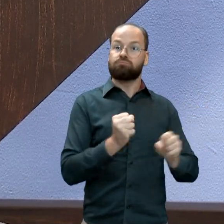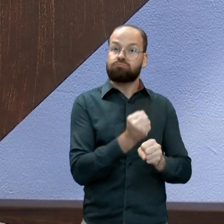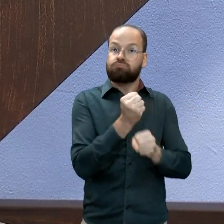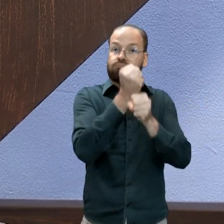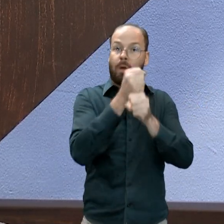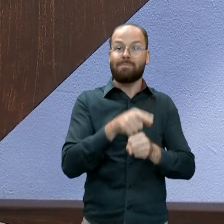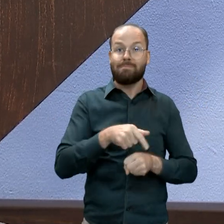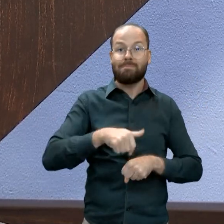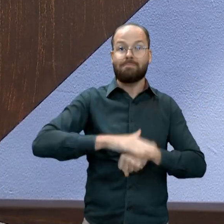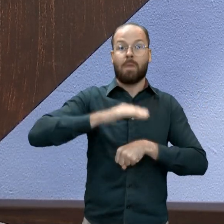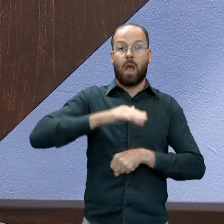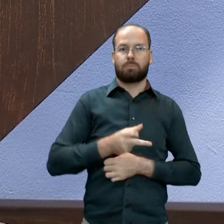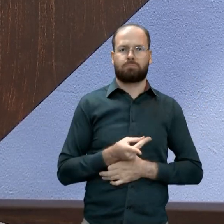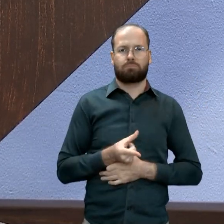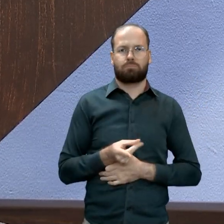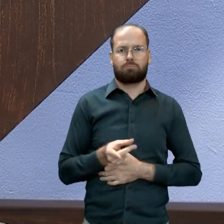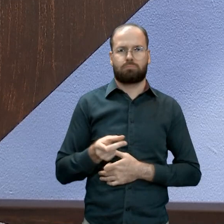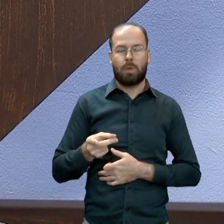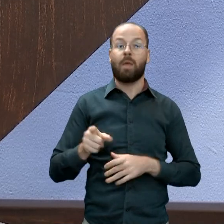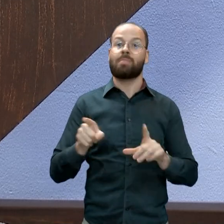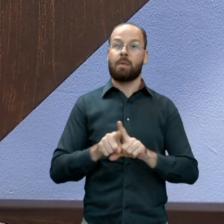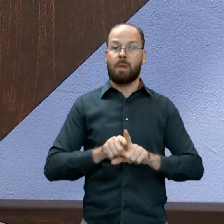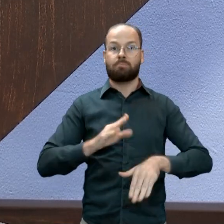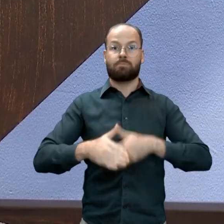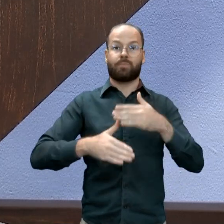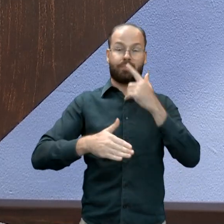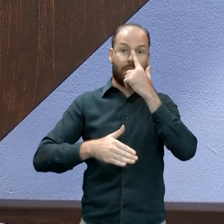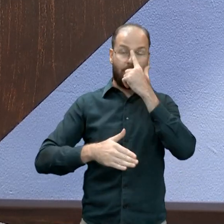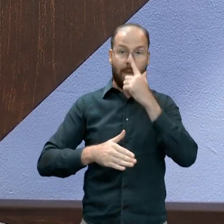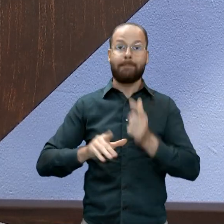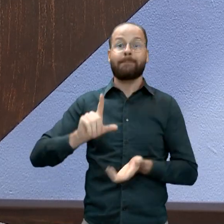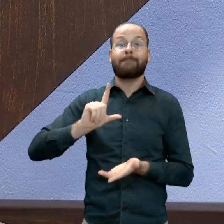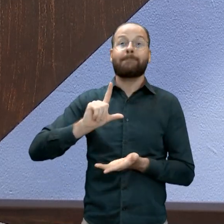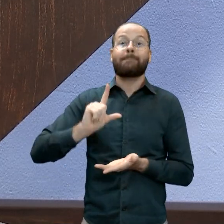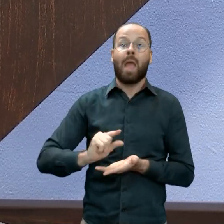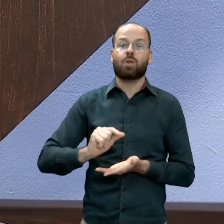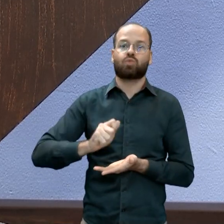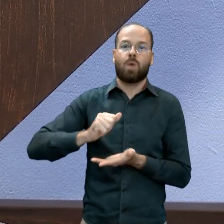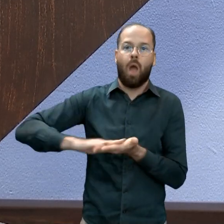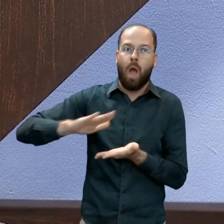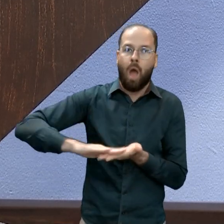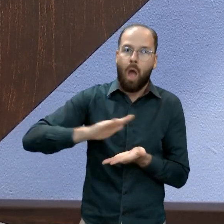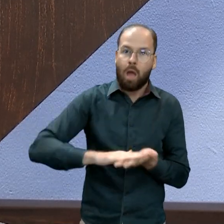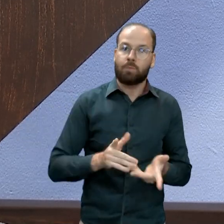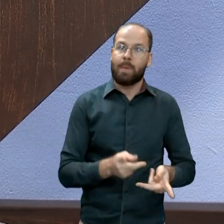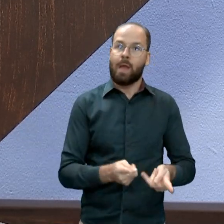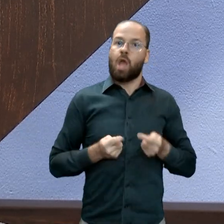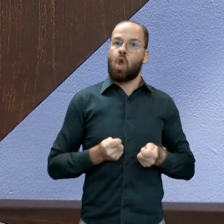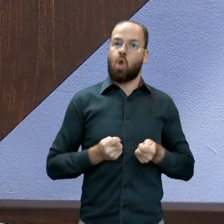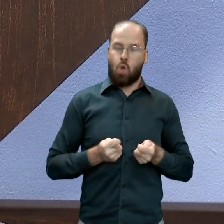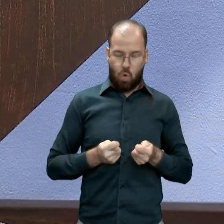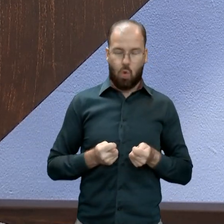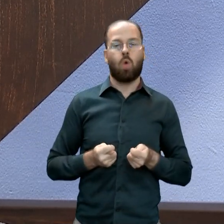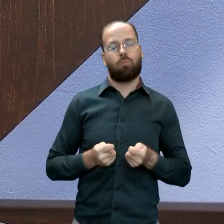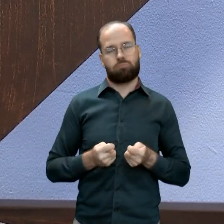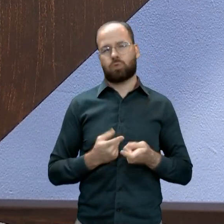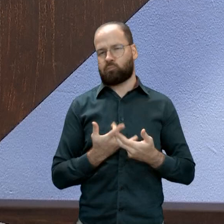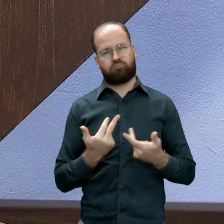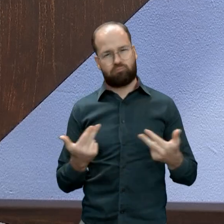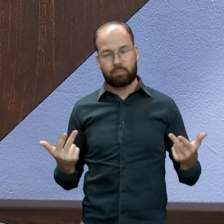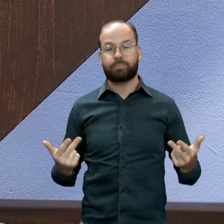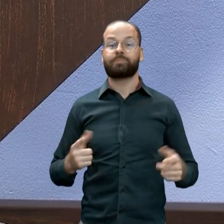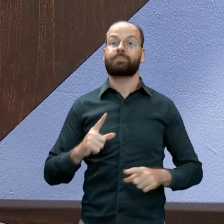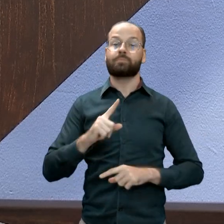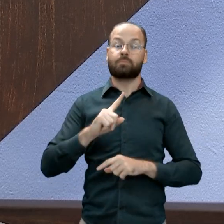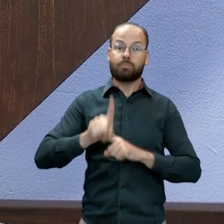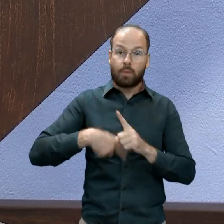De que maneira que eu tenho desempenhos melhores, eu vou consumir menos recursos, e aí, recursos de modo geral, né? E